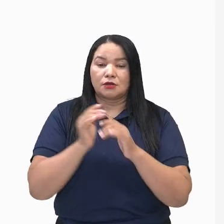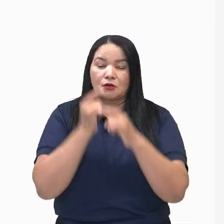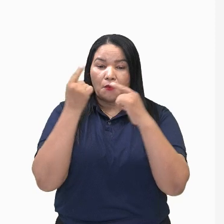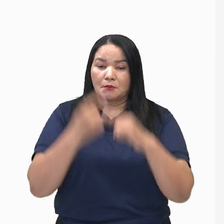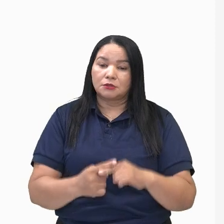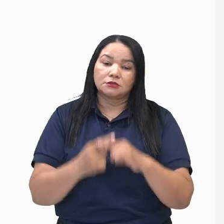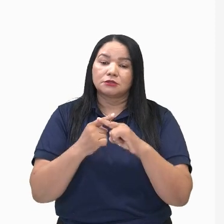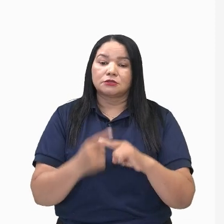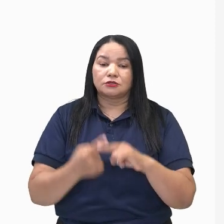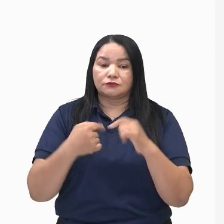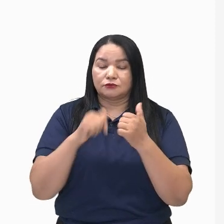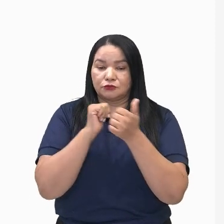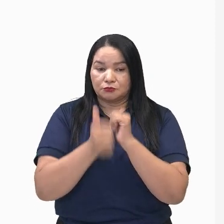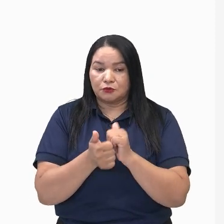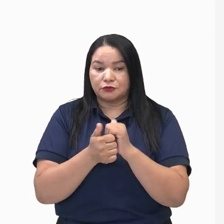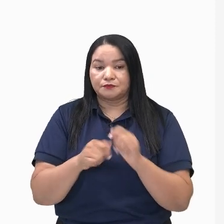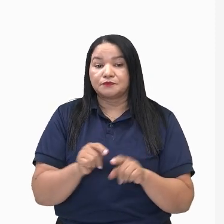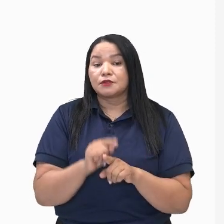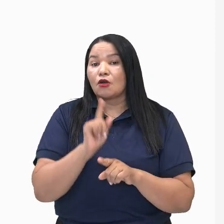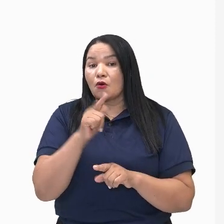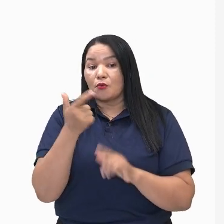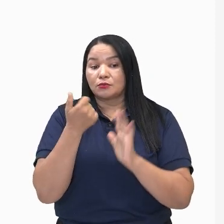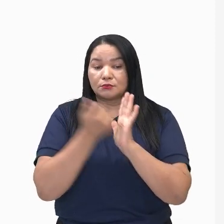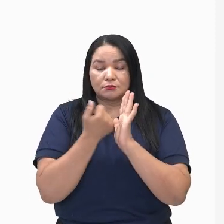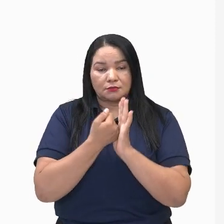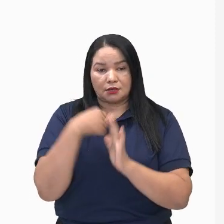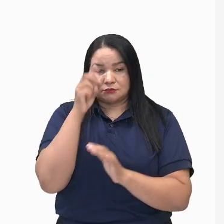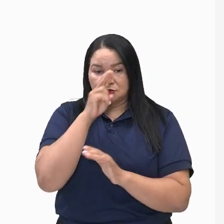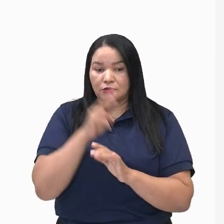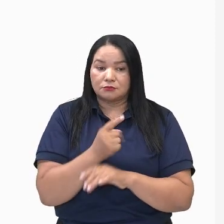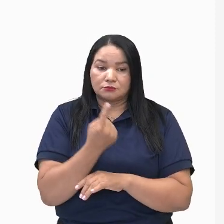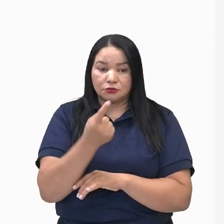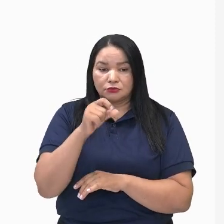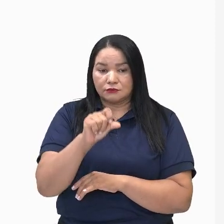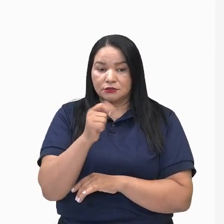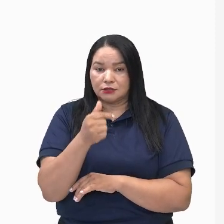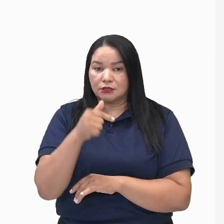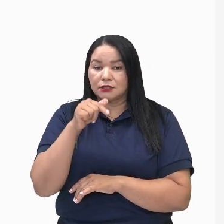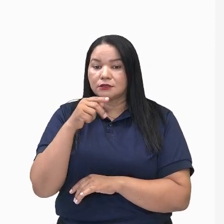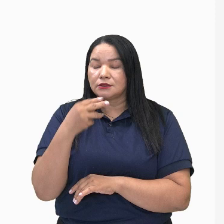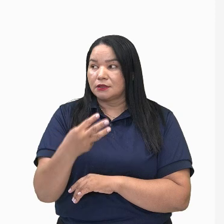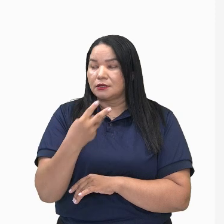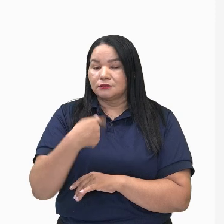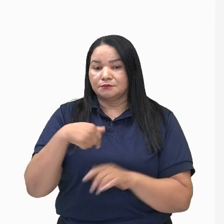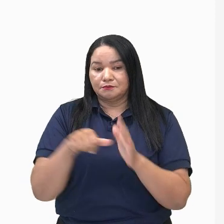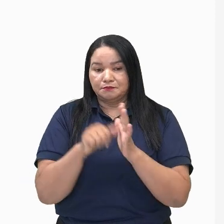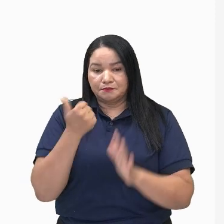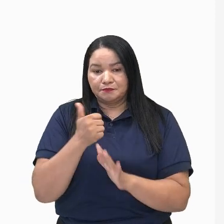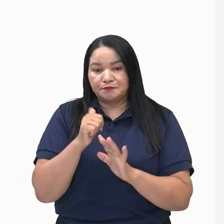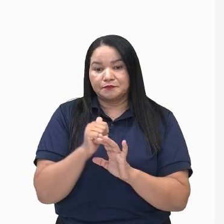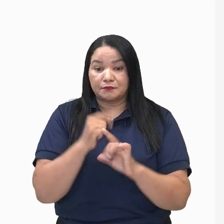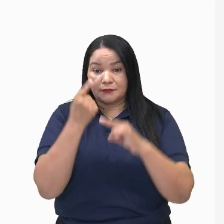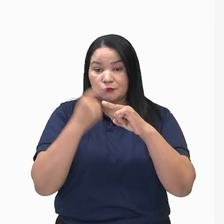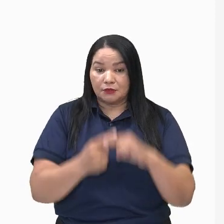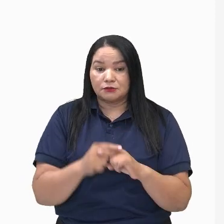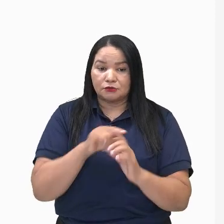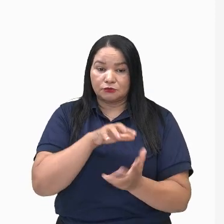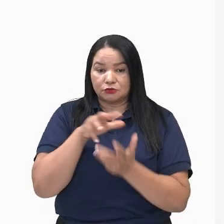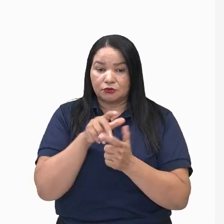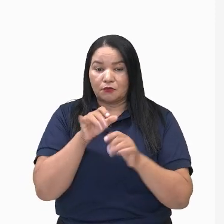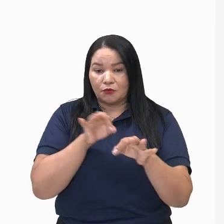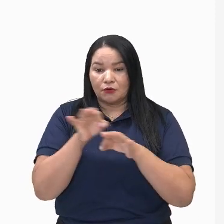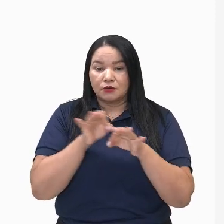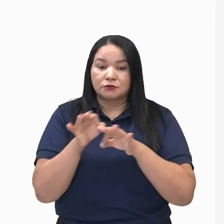do esporte. Por fim, aí um outro marco histórico, em 1973, a primeira competição mundial foi organizada.